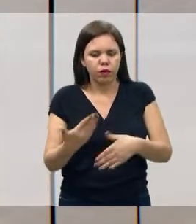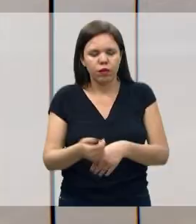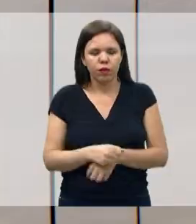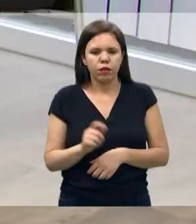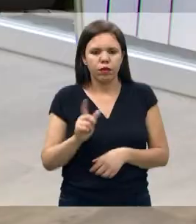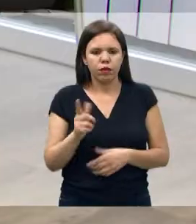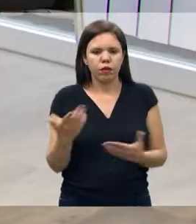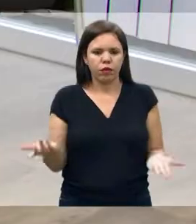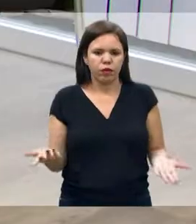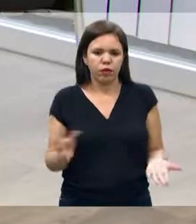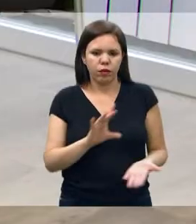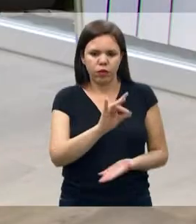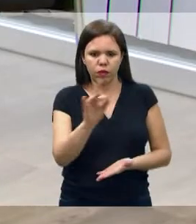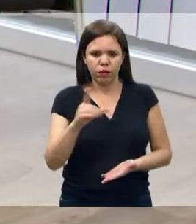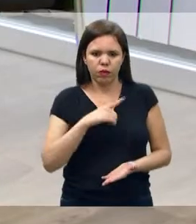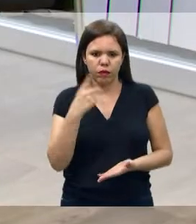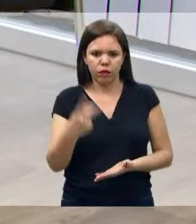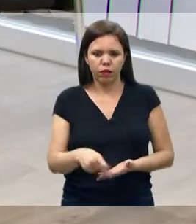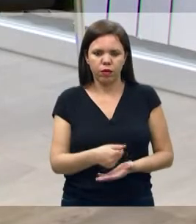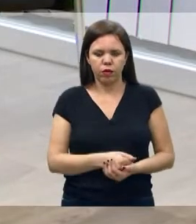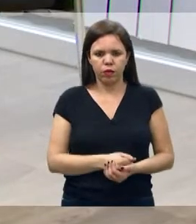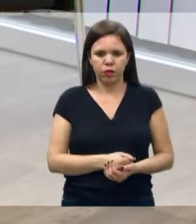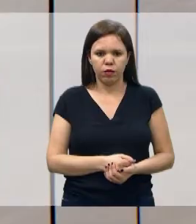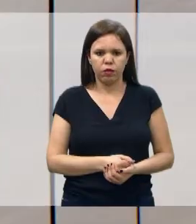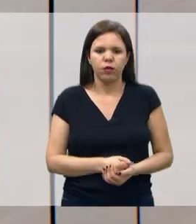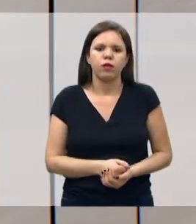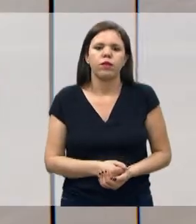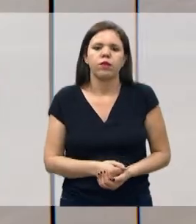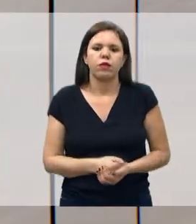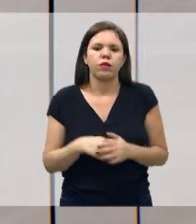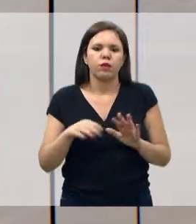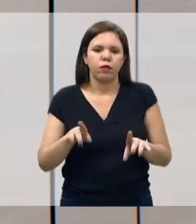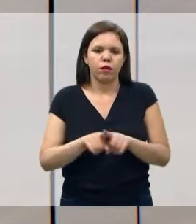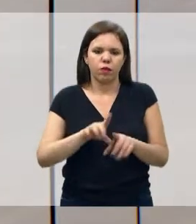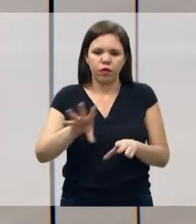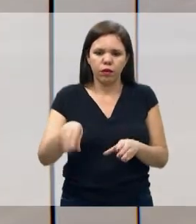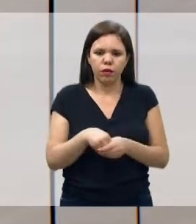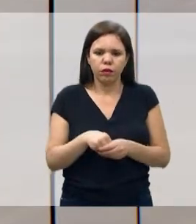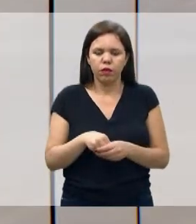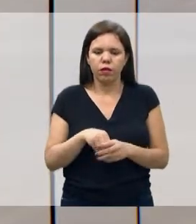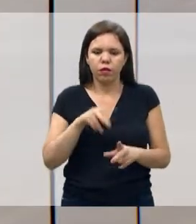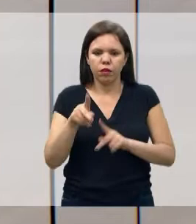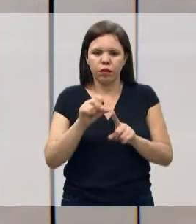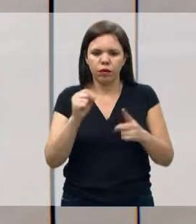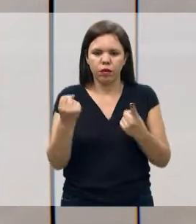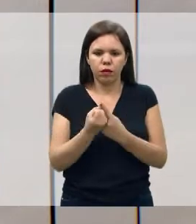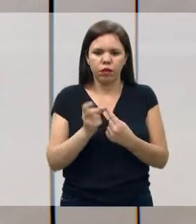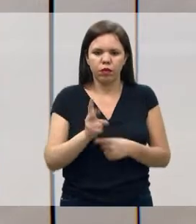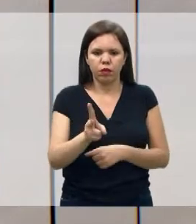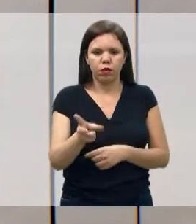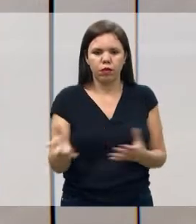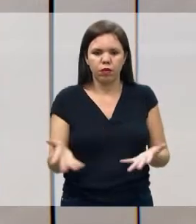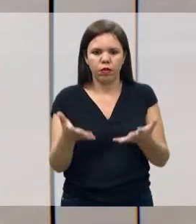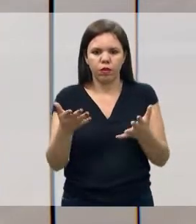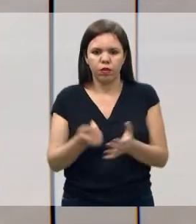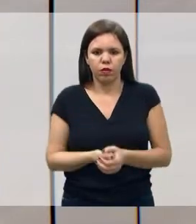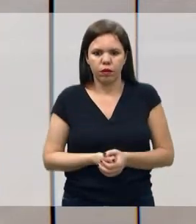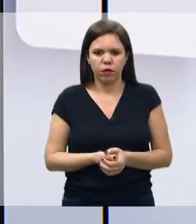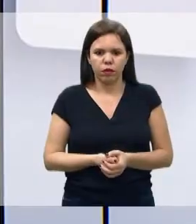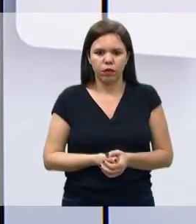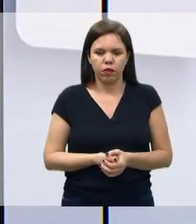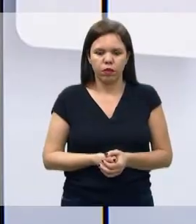claro que com cada um tem o seu caso, como disse a Silvia, mas contribuir com a sociedade e continuar contribuindo de alguma